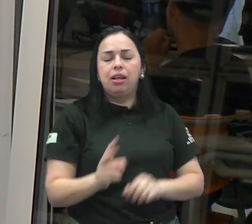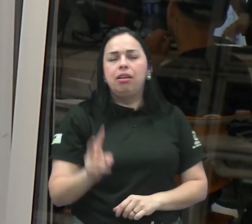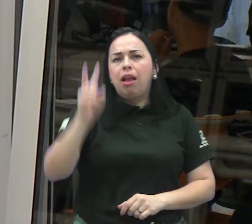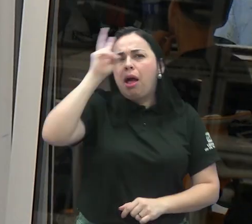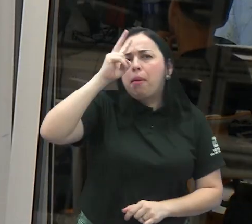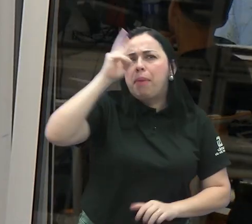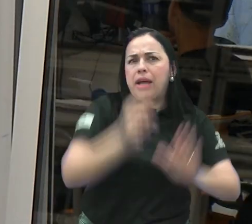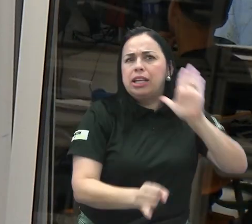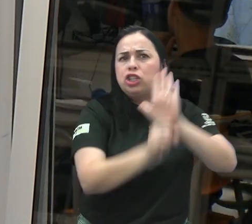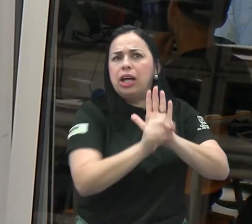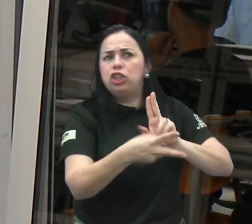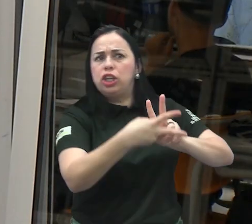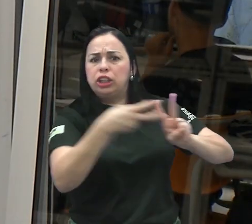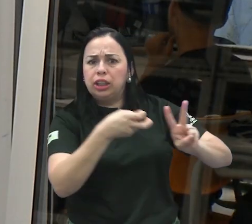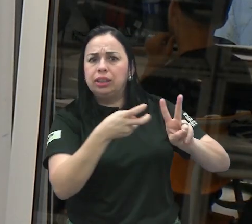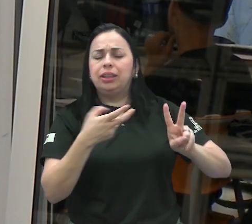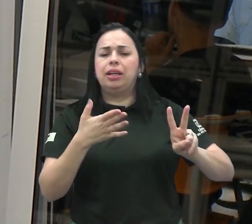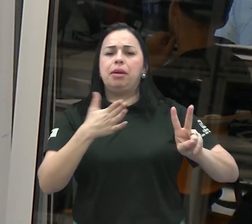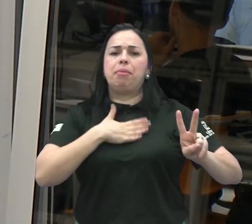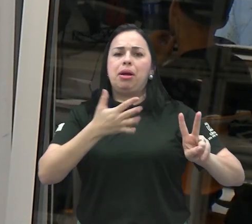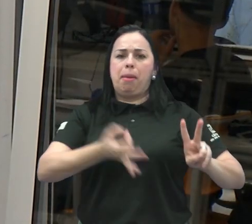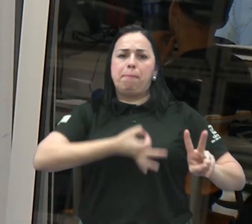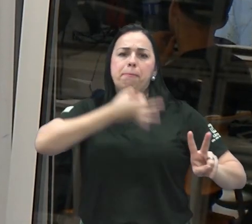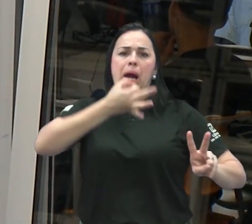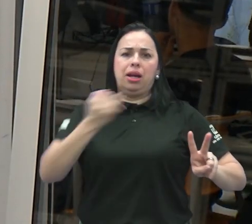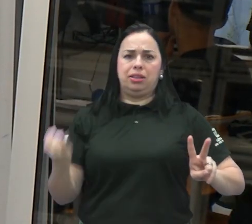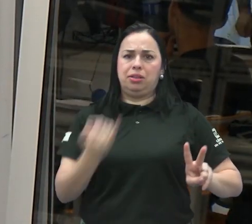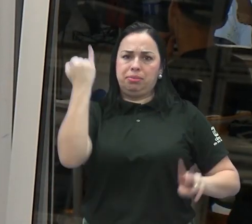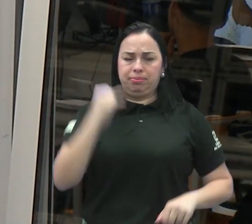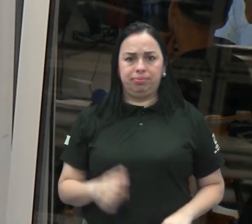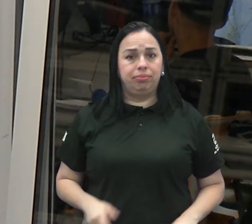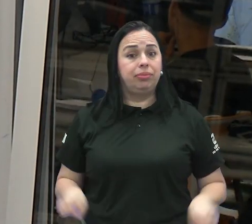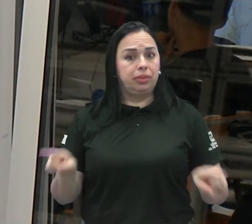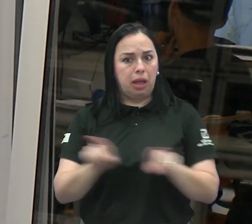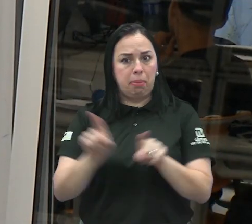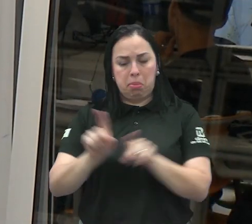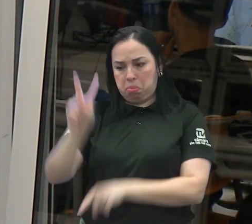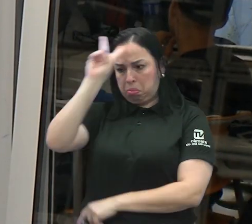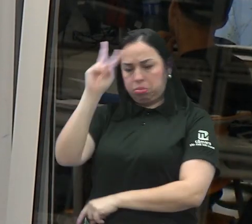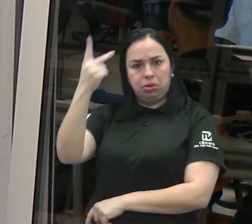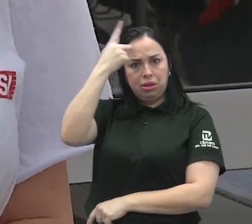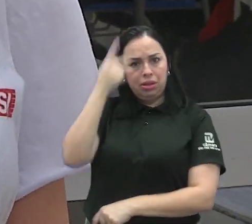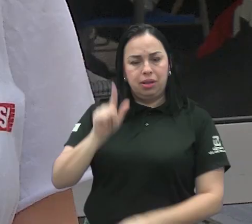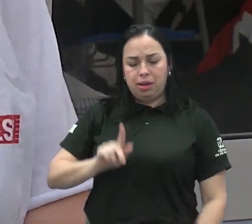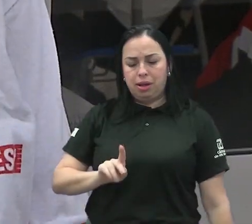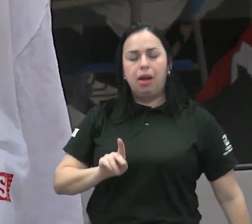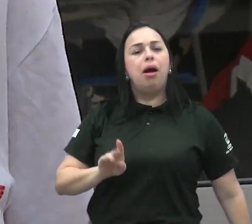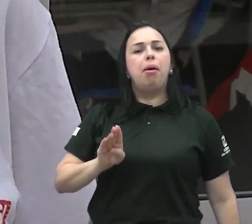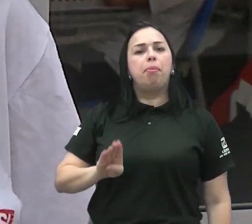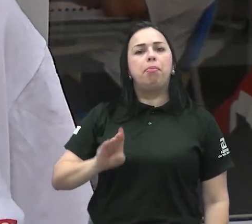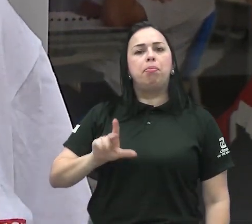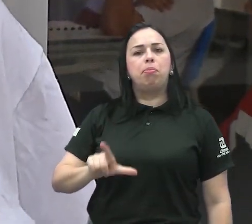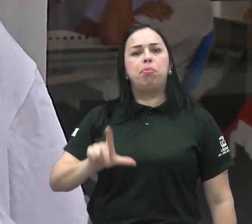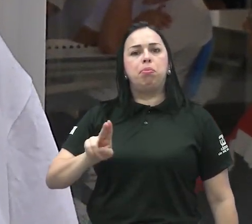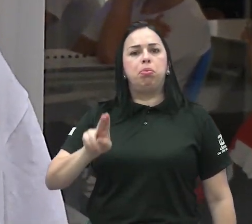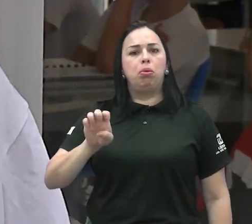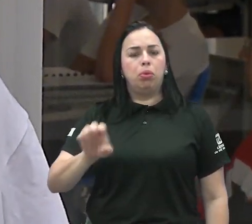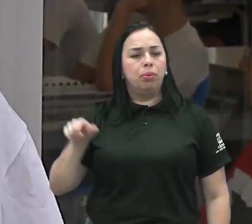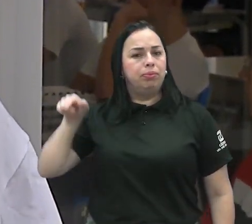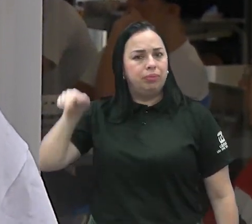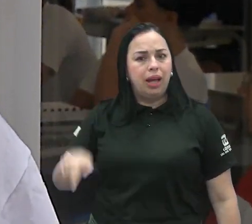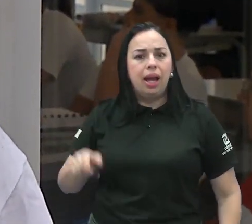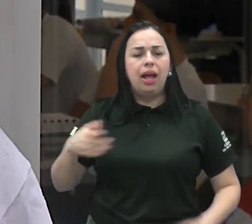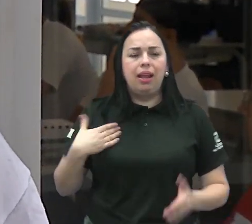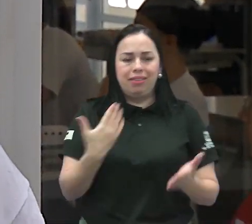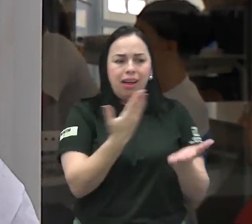as nossas raízes, culturas antes indígenas, eu acho que isso é muito mais válido. Quem também mudou a forma de pensar foi